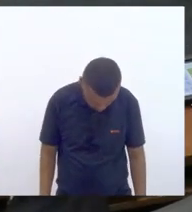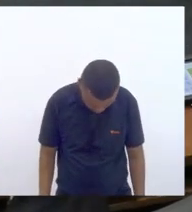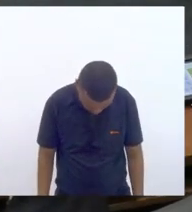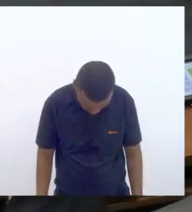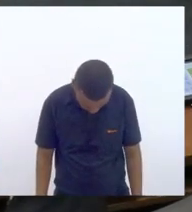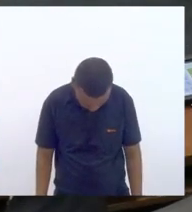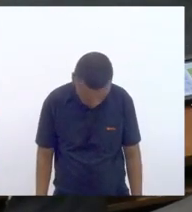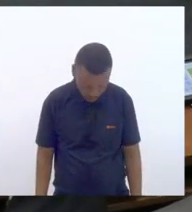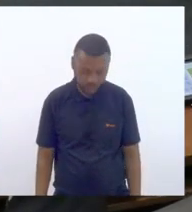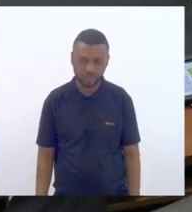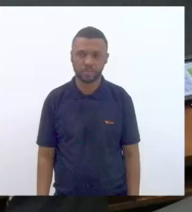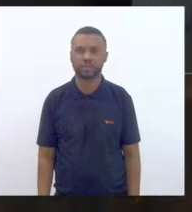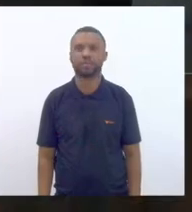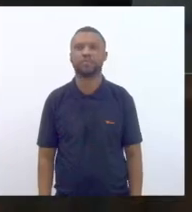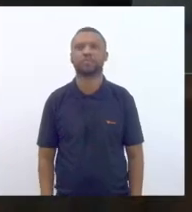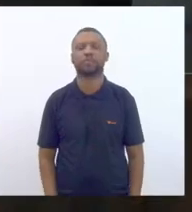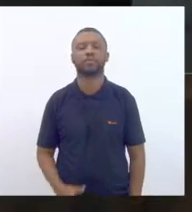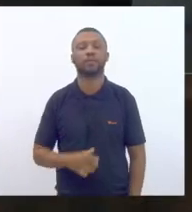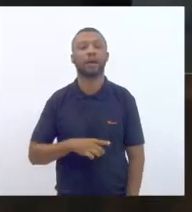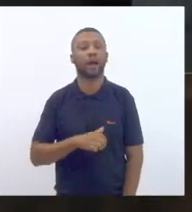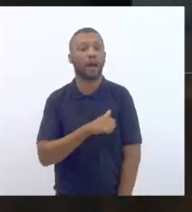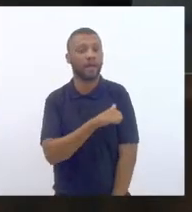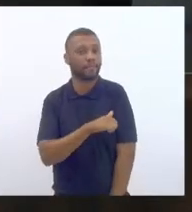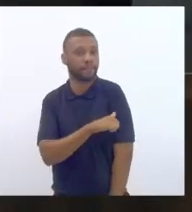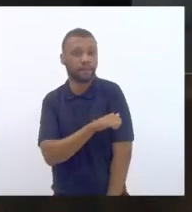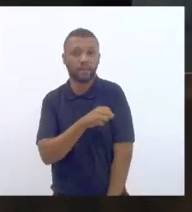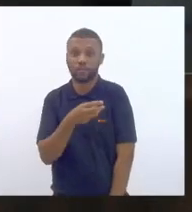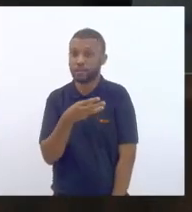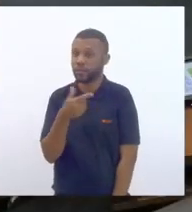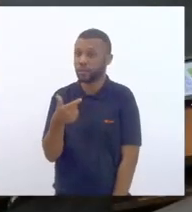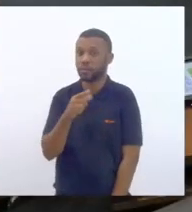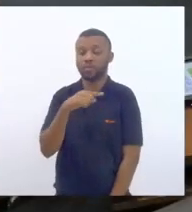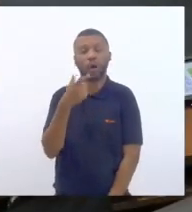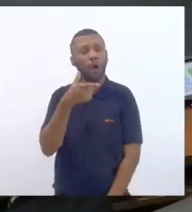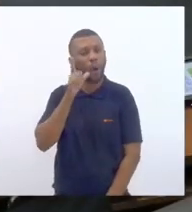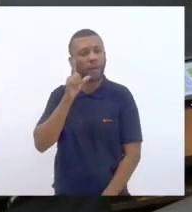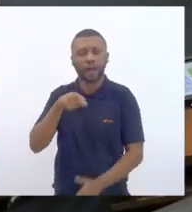Está dizendo a enfermeira que o 32 a gente acordou ontem pela derrubada.